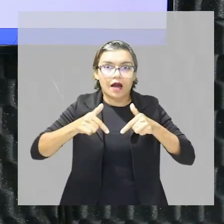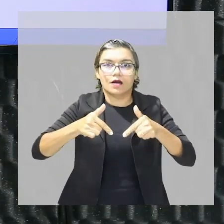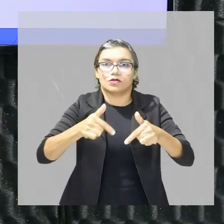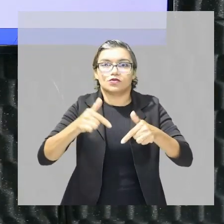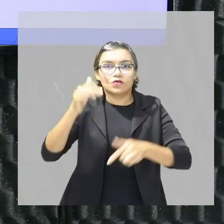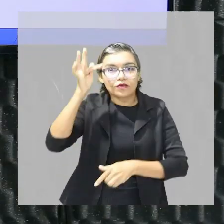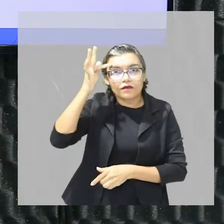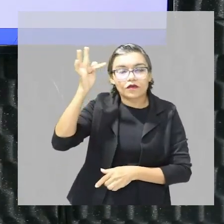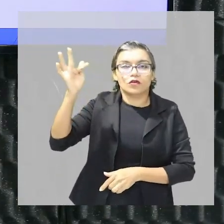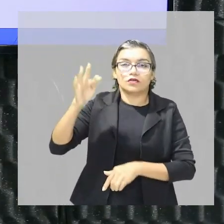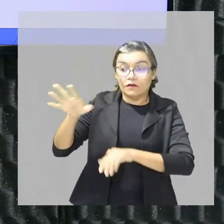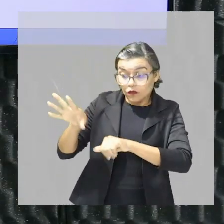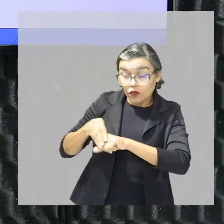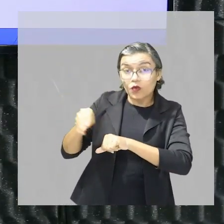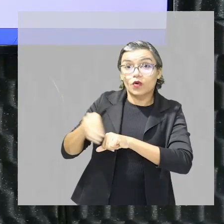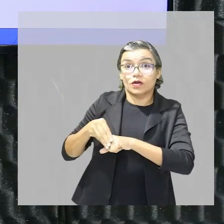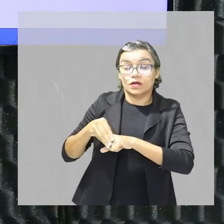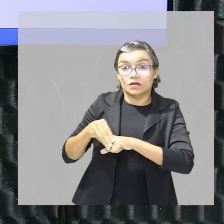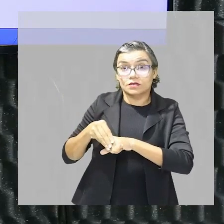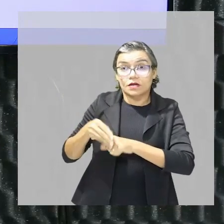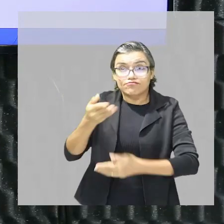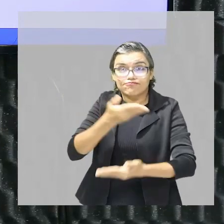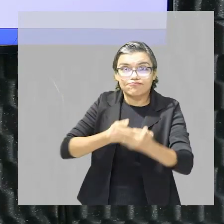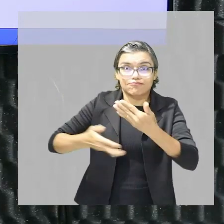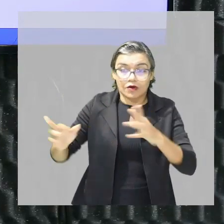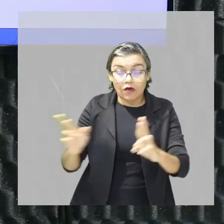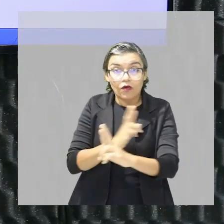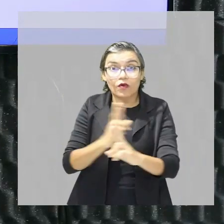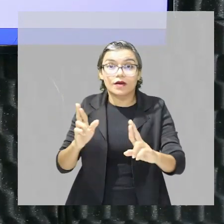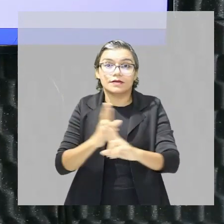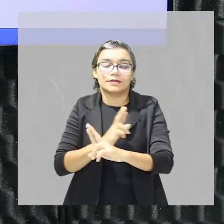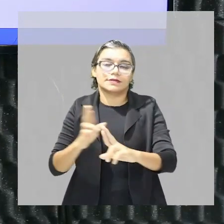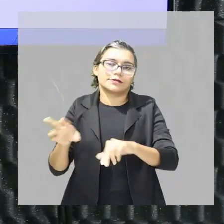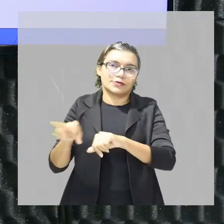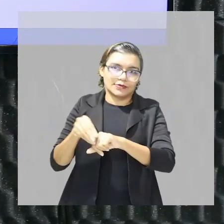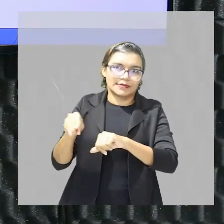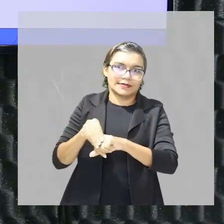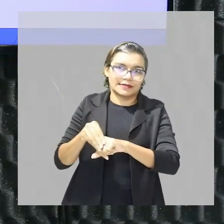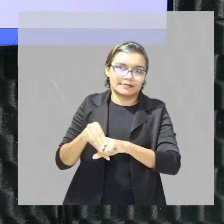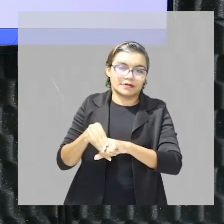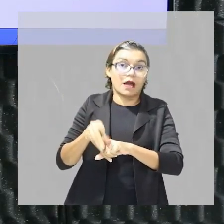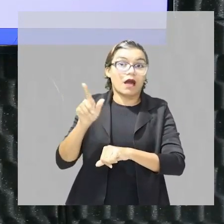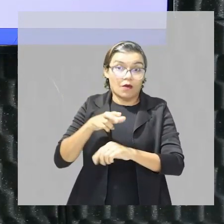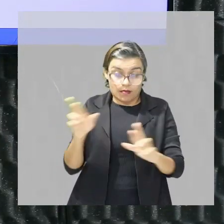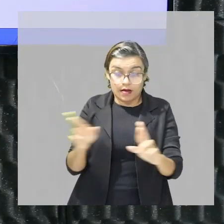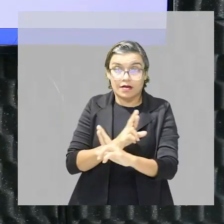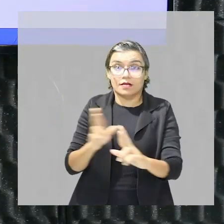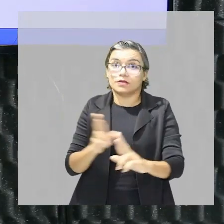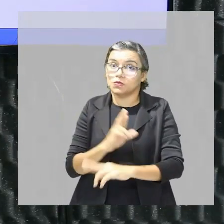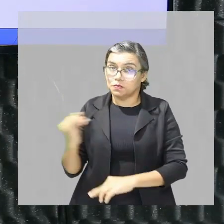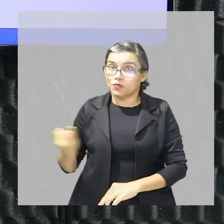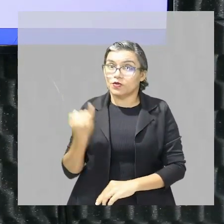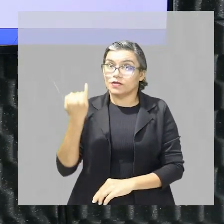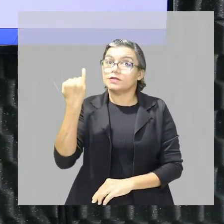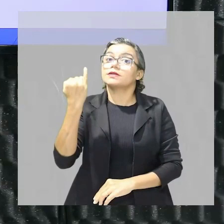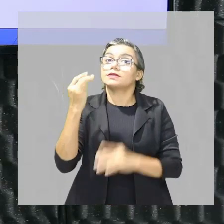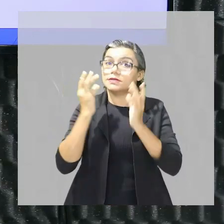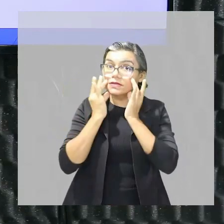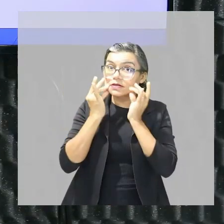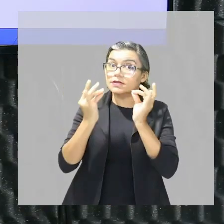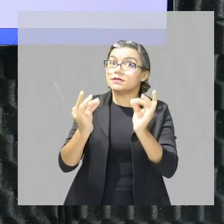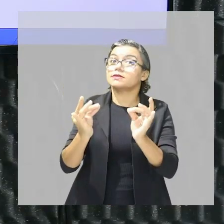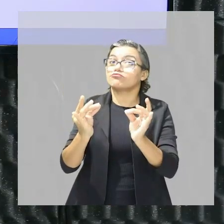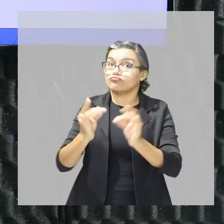conhecimento e essa relação de conhecimento tá E é uma relação muito importante para chamar atenção de vocês